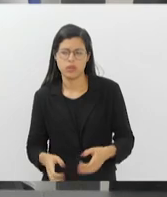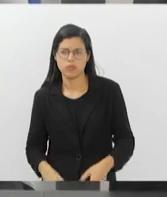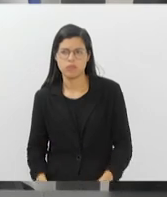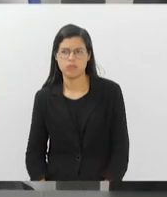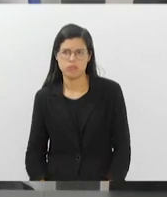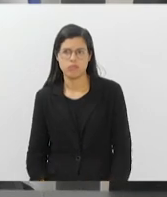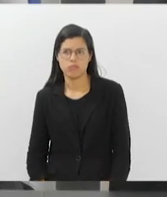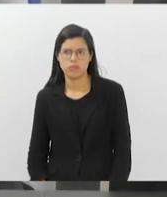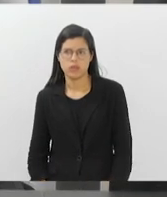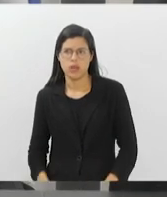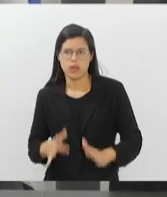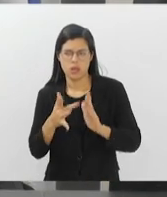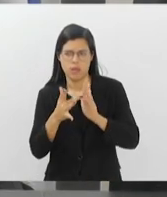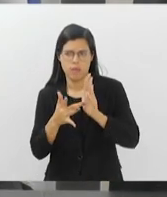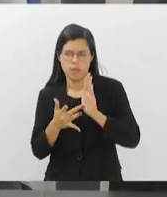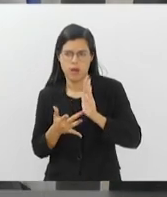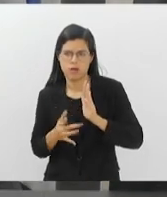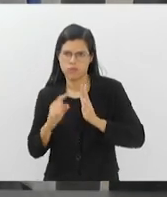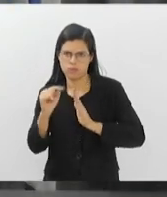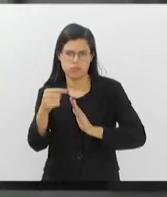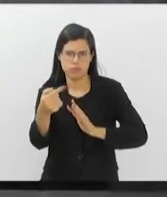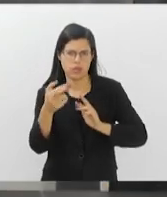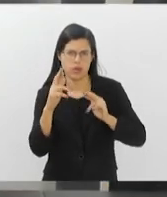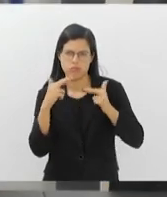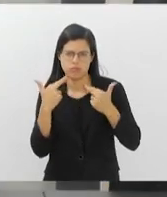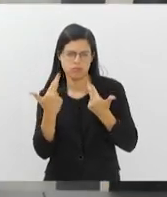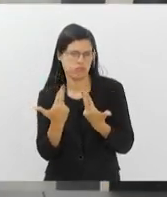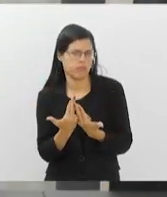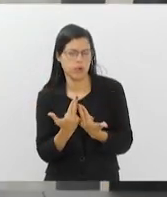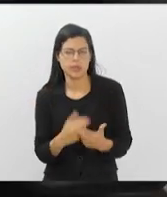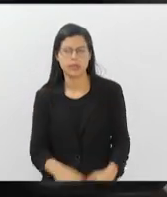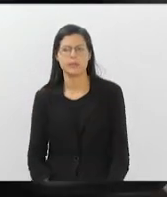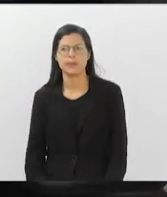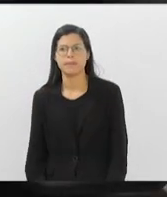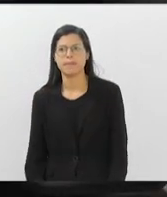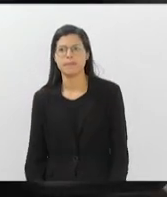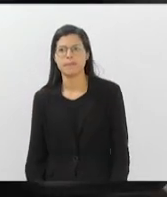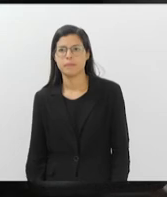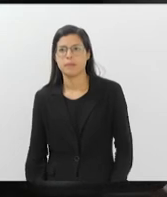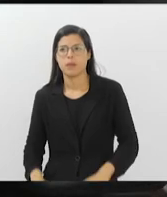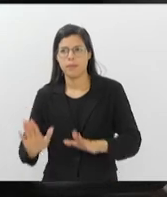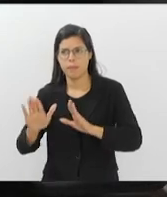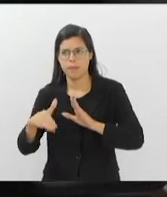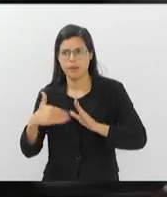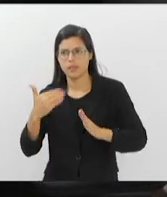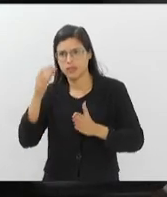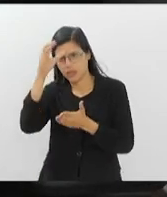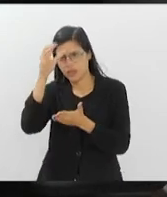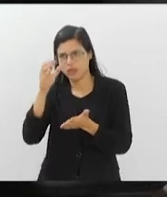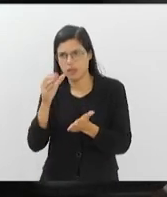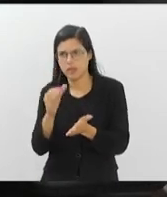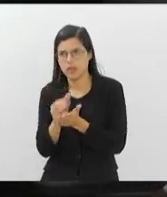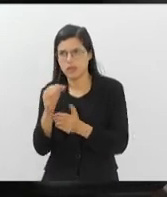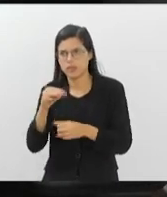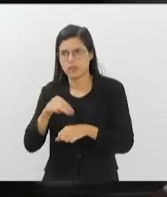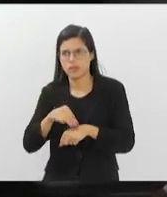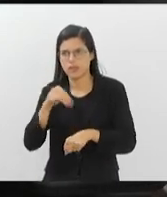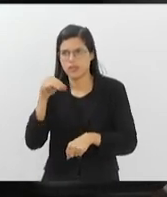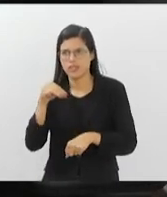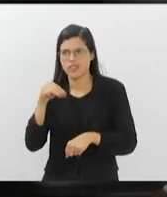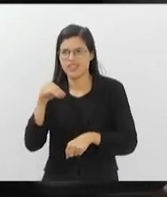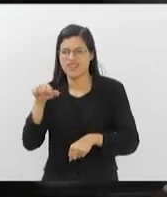de mais breve, semana que vem, o mais breve possível. Não esquece de mandar essa tese de mestrado. Bota o Fernando para trabalhar.